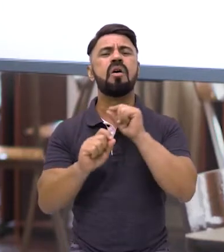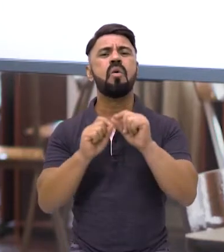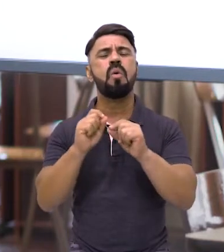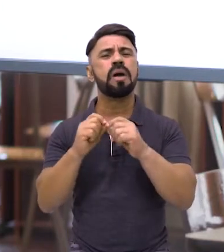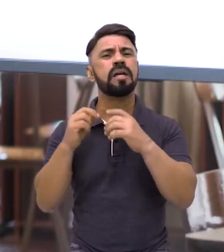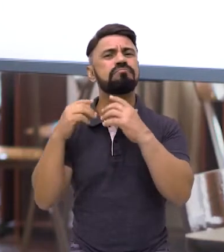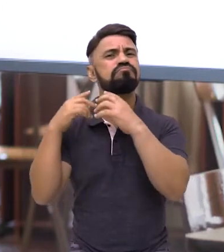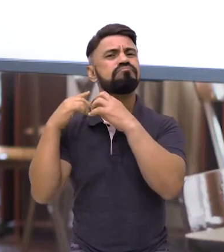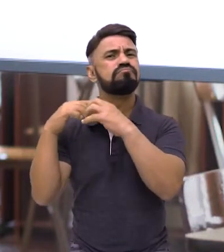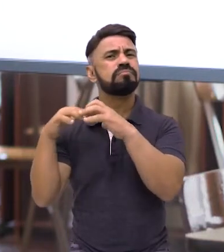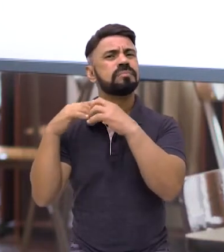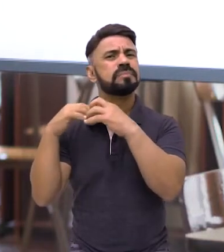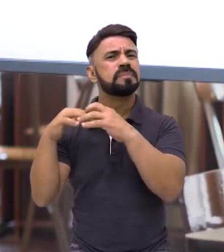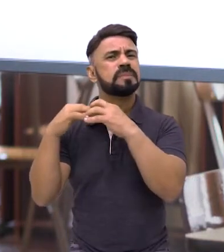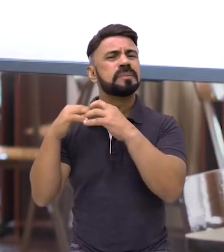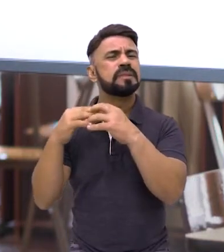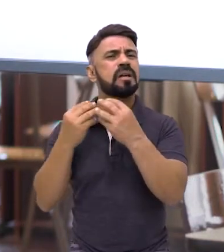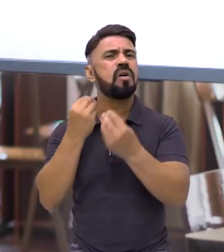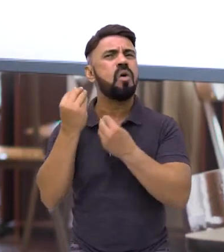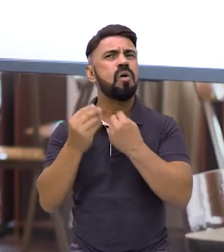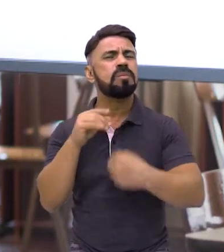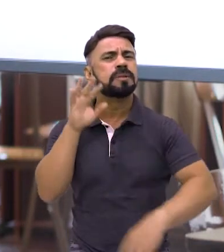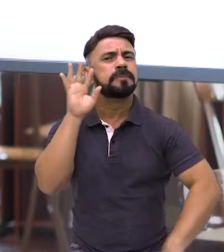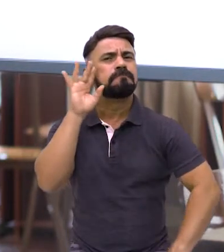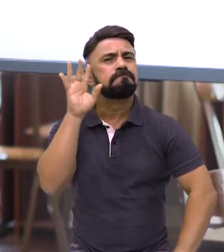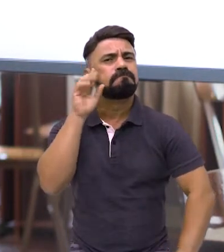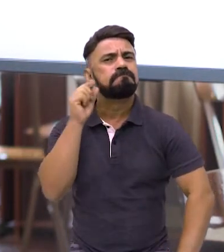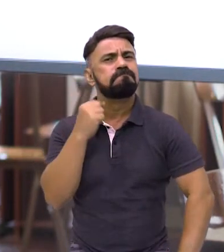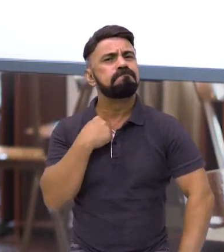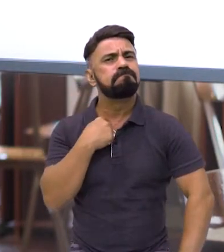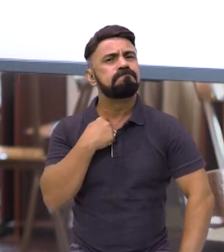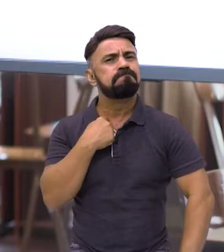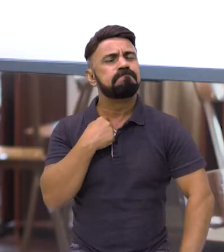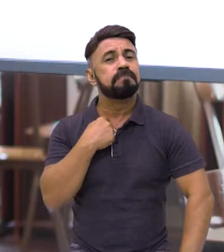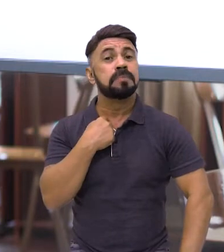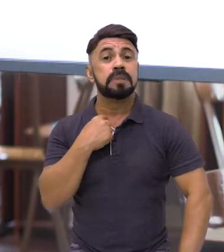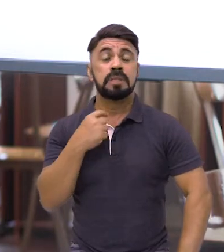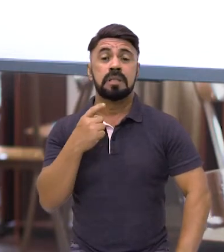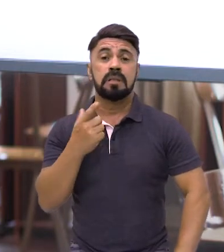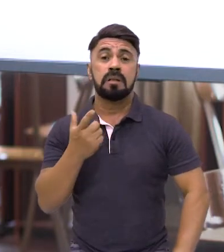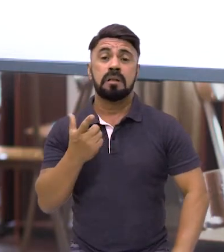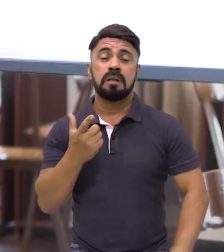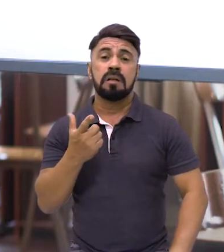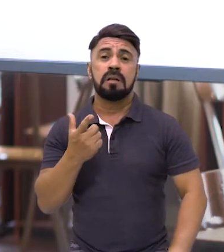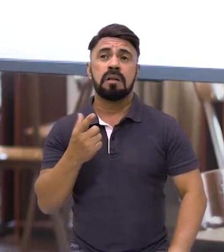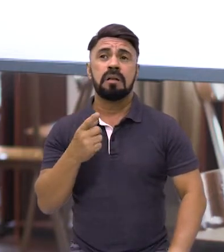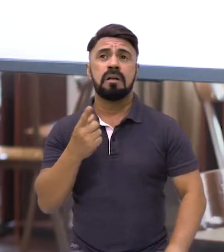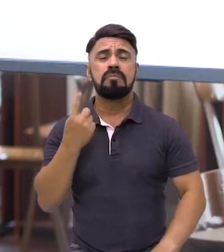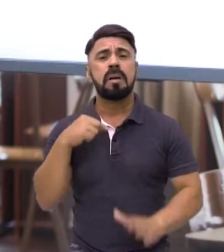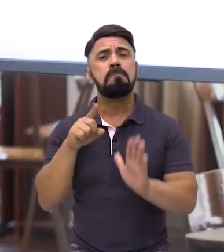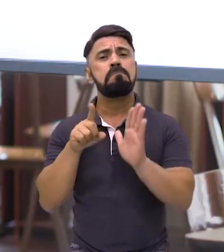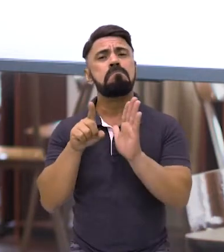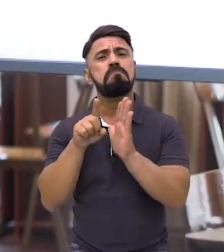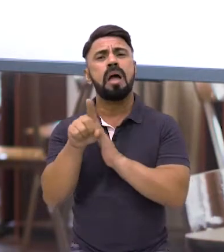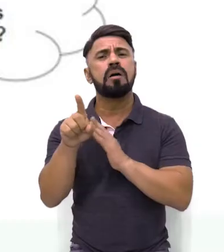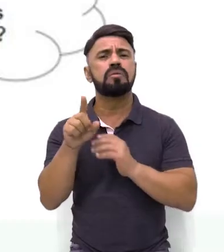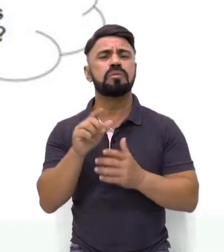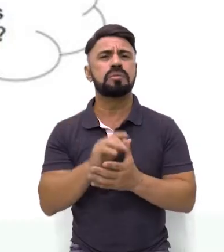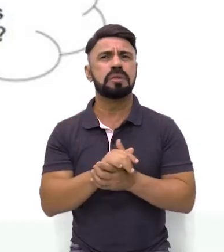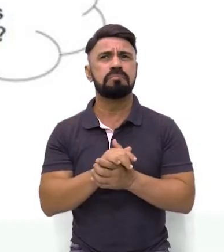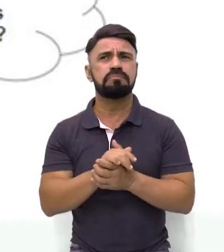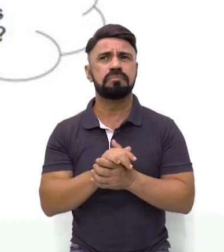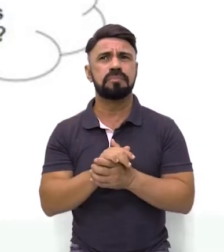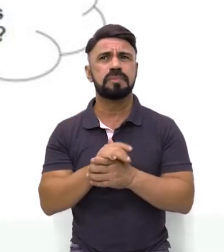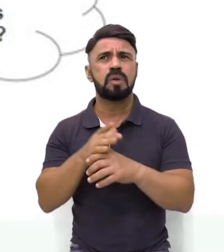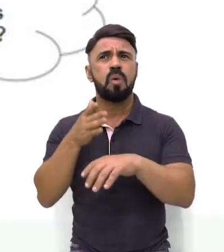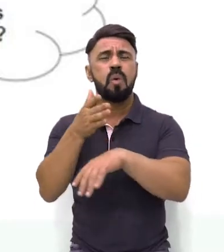uma reflexão que está aqui nessa imagem para todos. Brevemente, faça essas perguntas. O